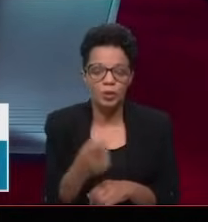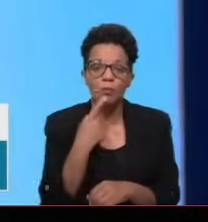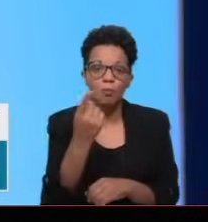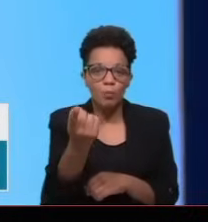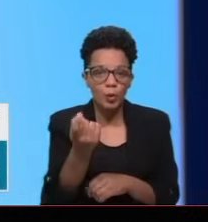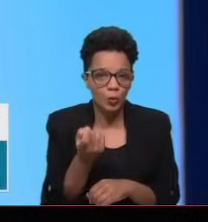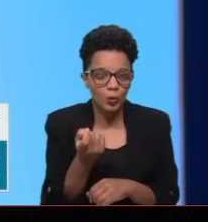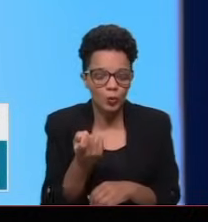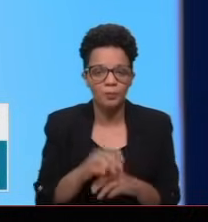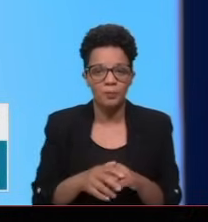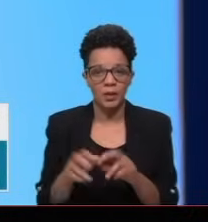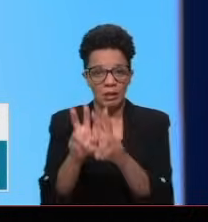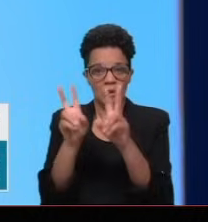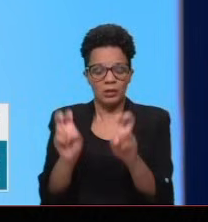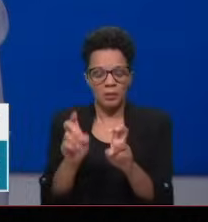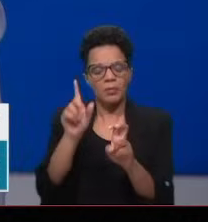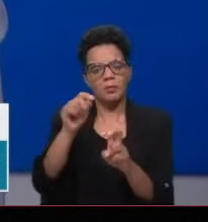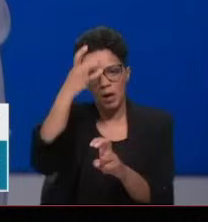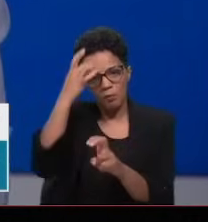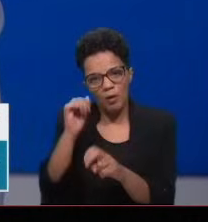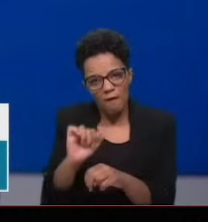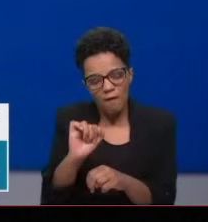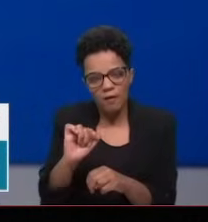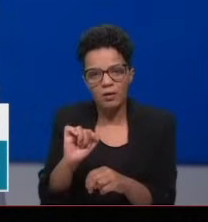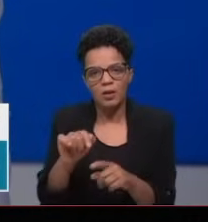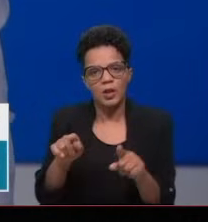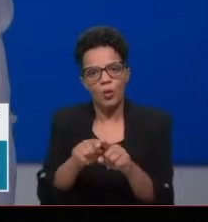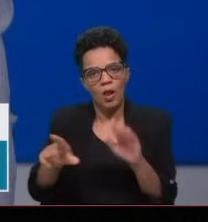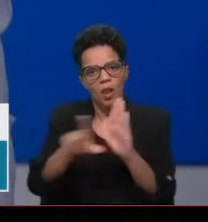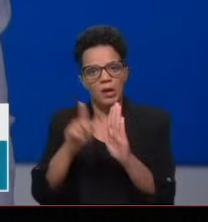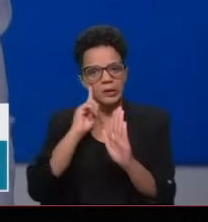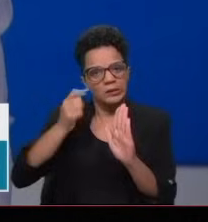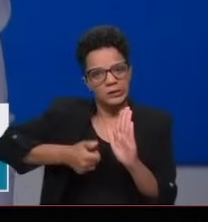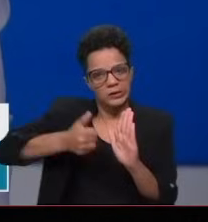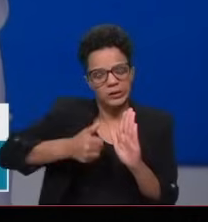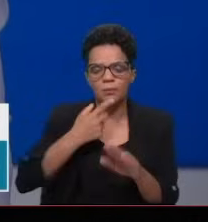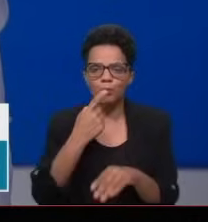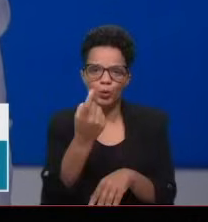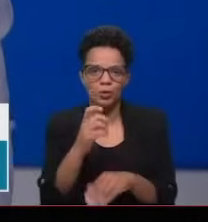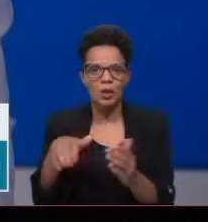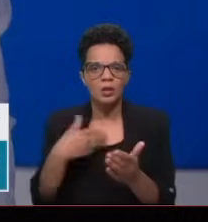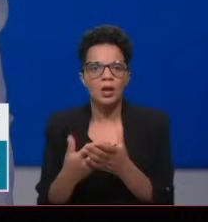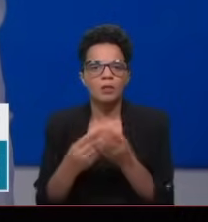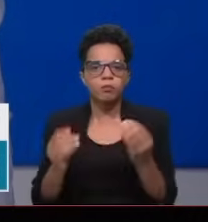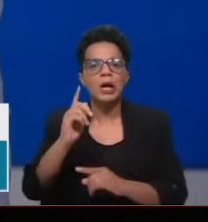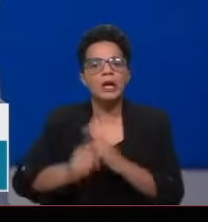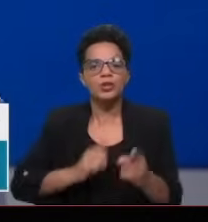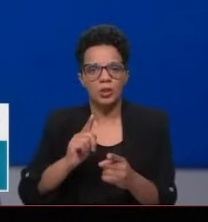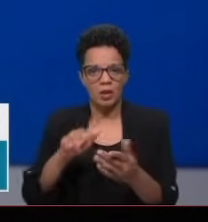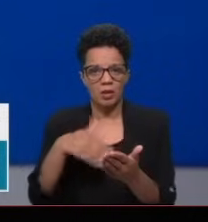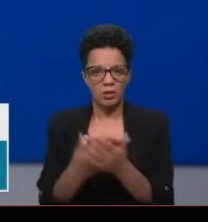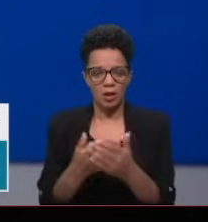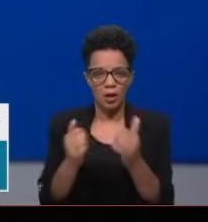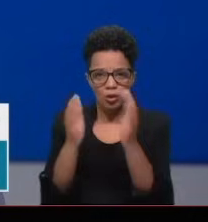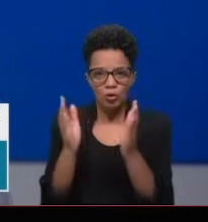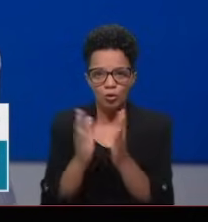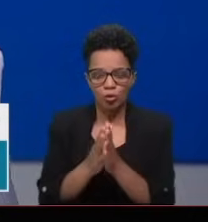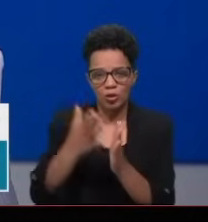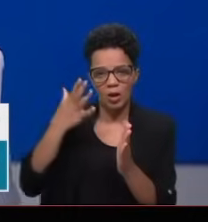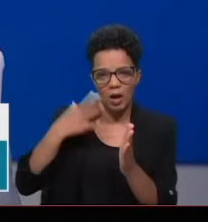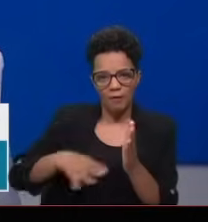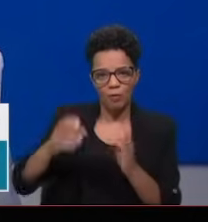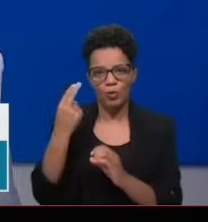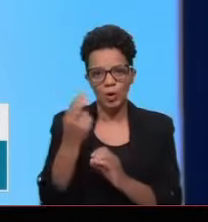como é que se a questão e sei que do seu ponto de vista a regularização é questão chave o que é que isso se resolve verdadeiramente vamos regularizar todos os que querem entrar na